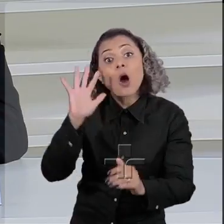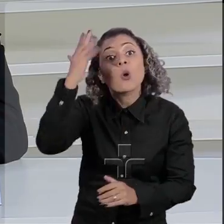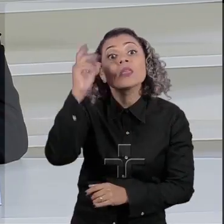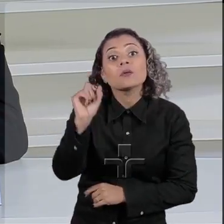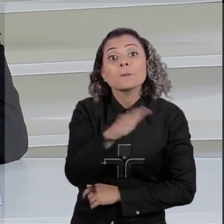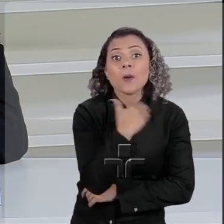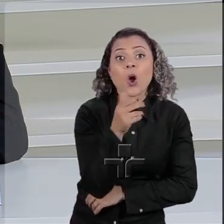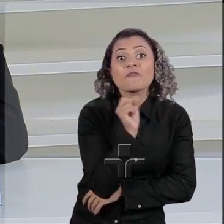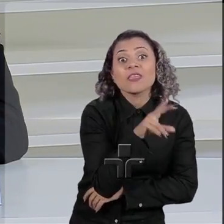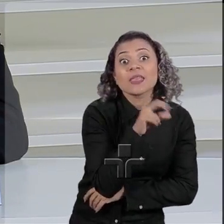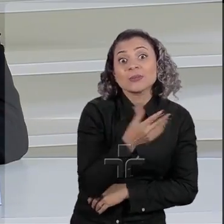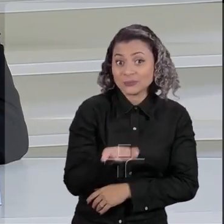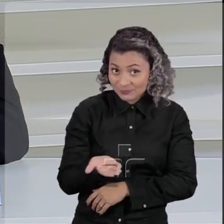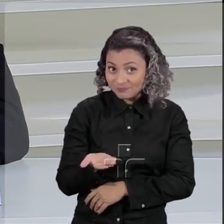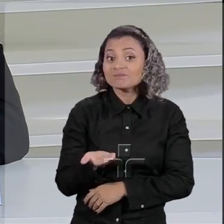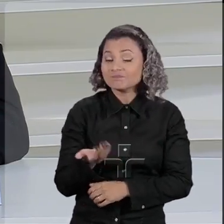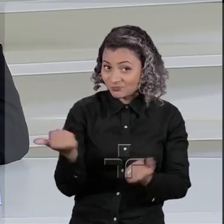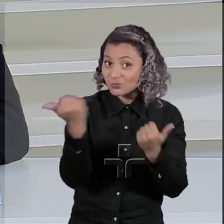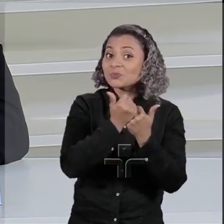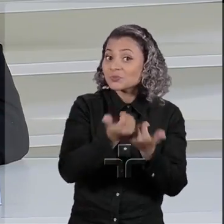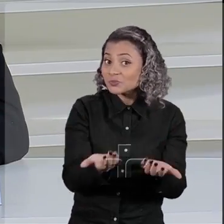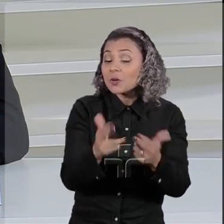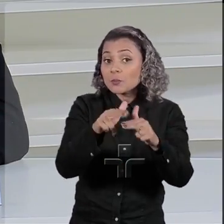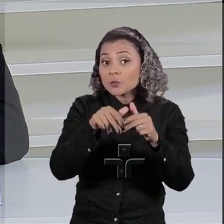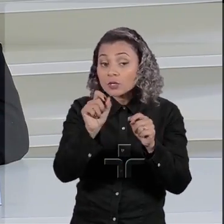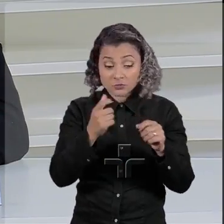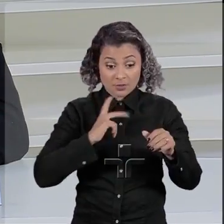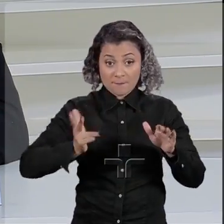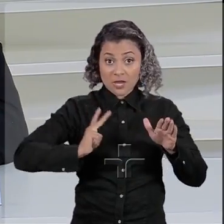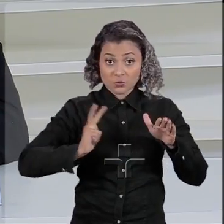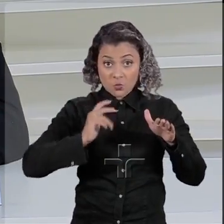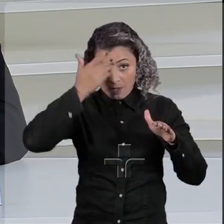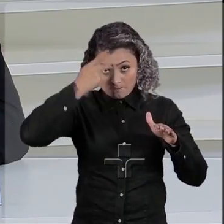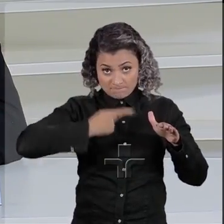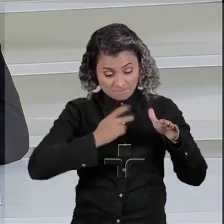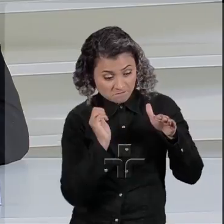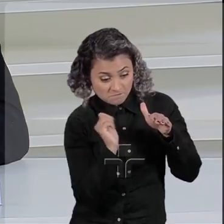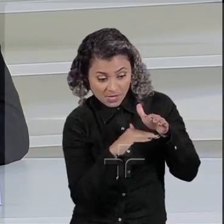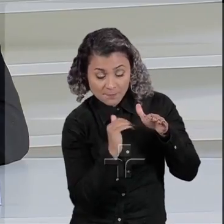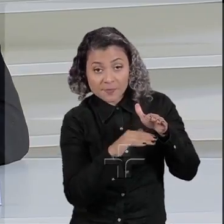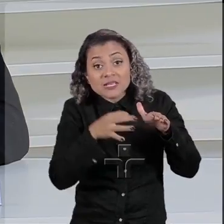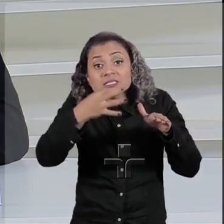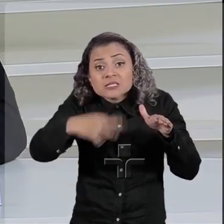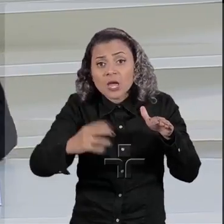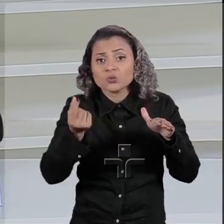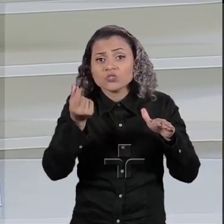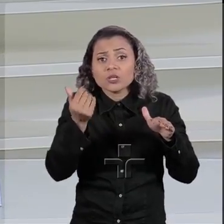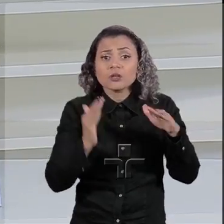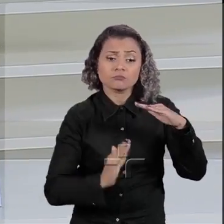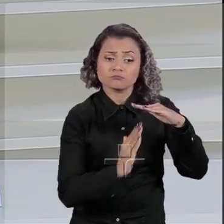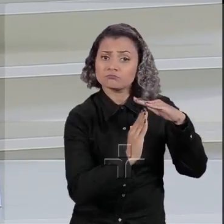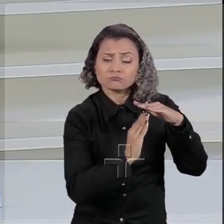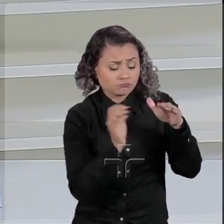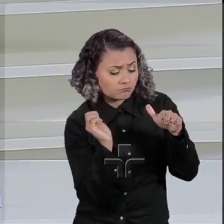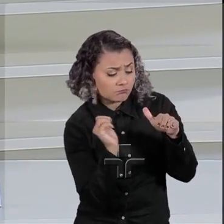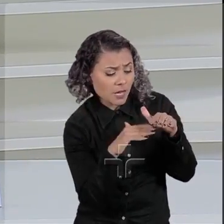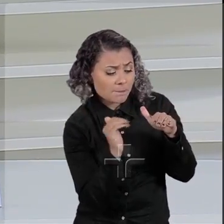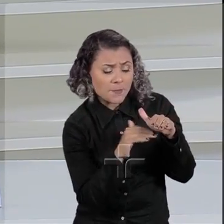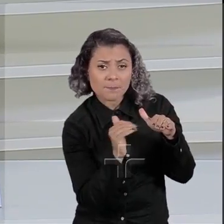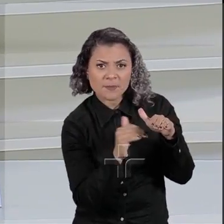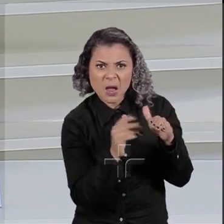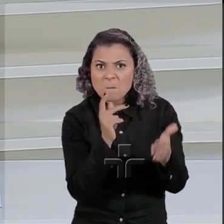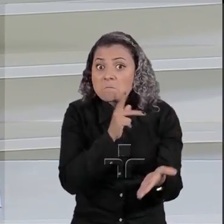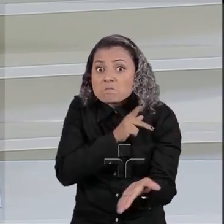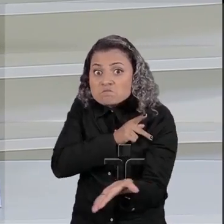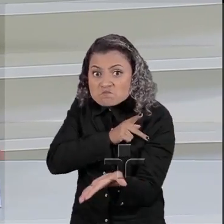minha proposta do Hélio, enfim, outras que têm capitalização, eles são dosados. Eu não conheço ninguém que fala assim, eu quero um sistema puro de capitalização